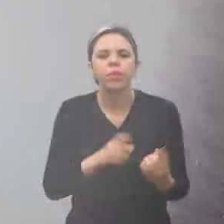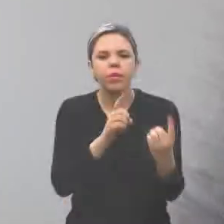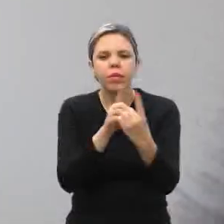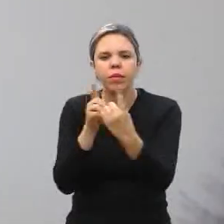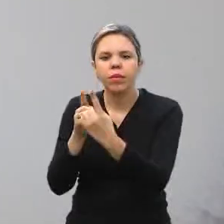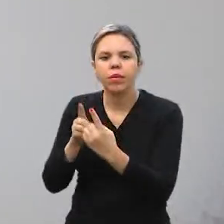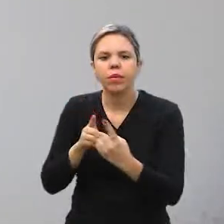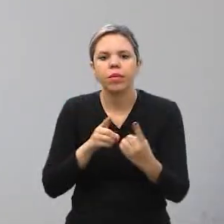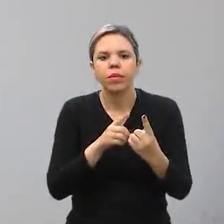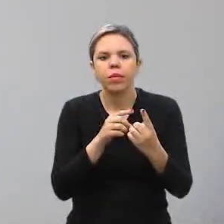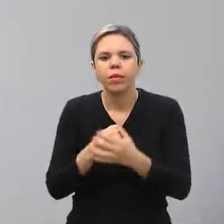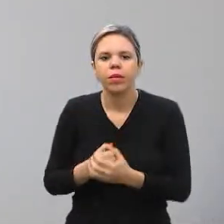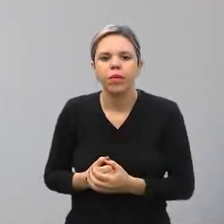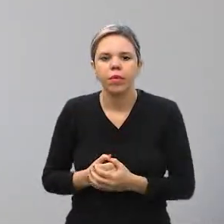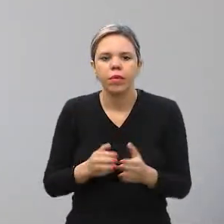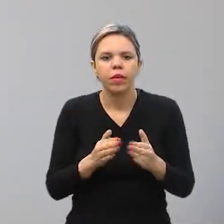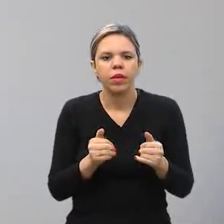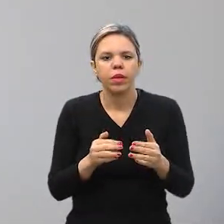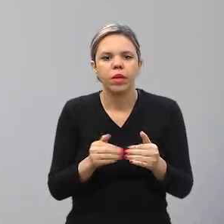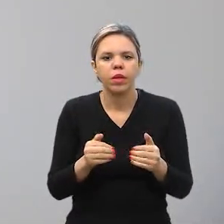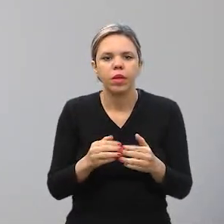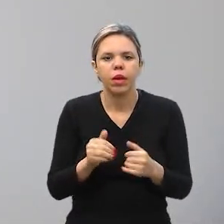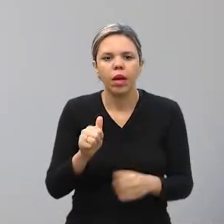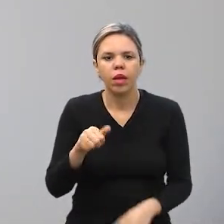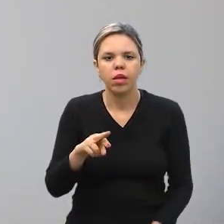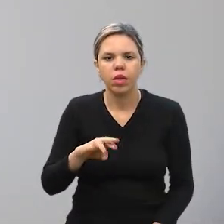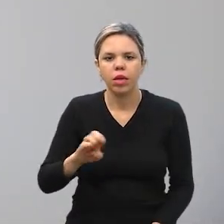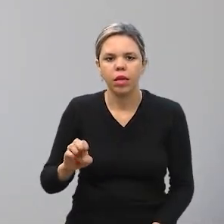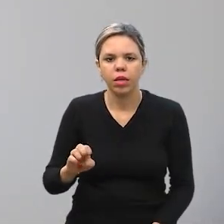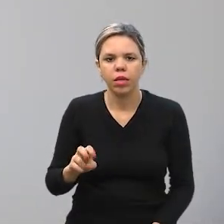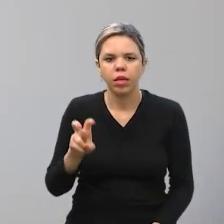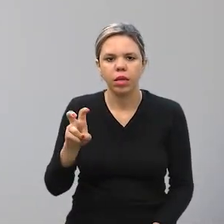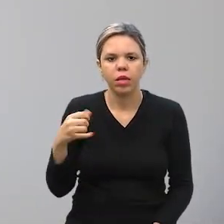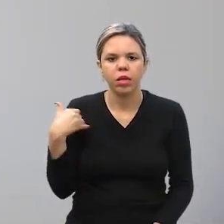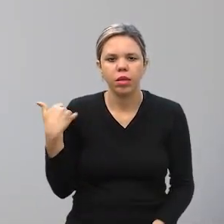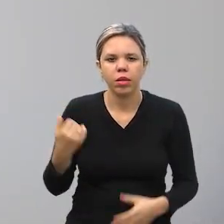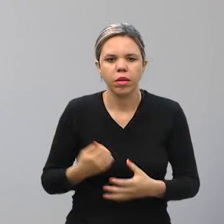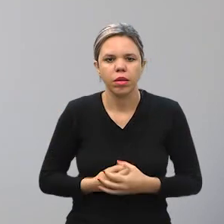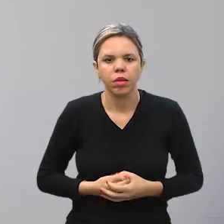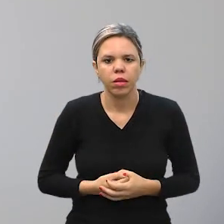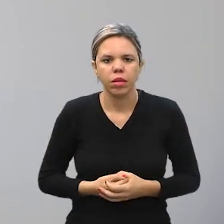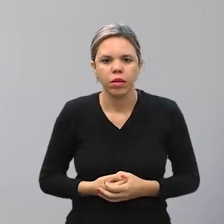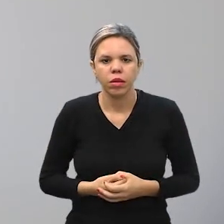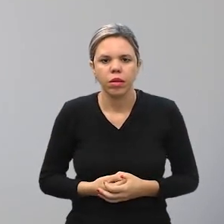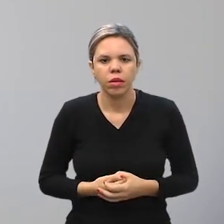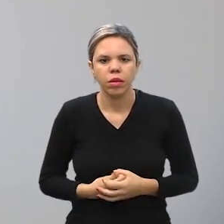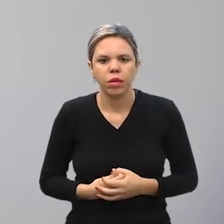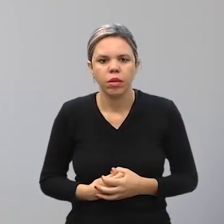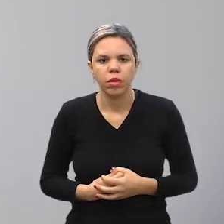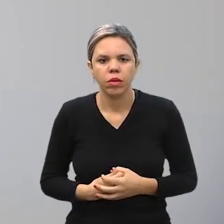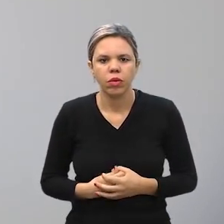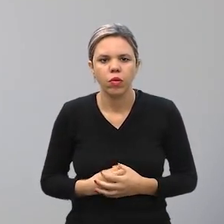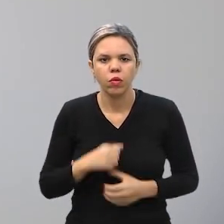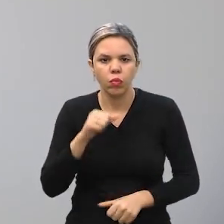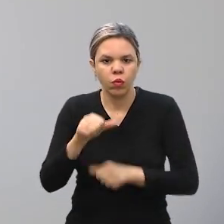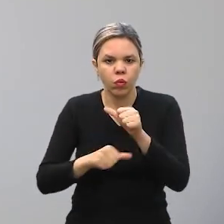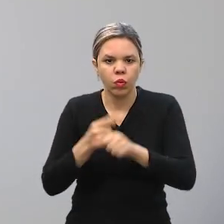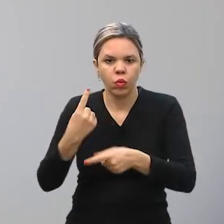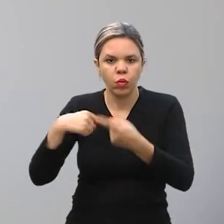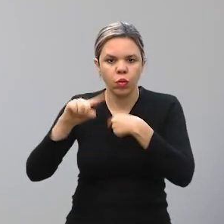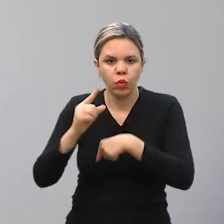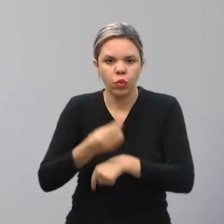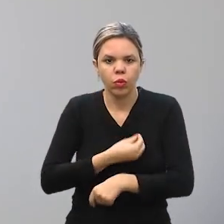Atender aquele pedido do André Macluf, de 5 anos de idade, foi uma reviravolta na